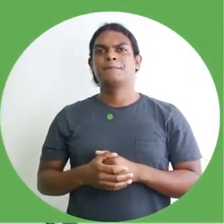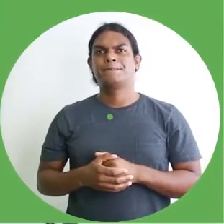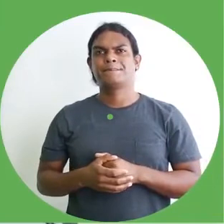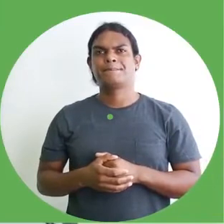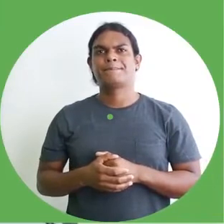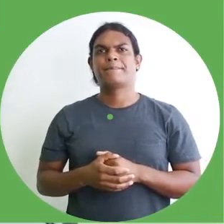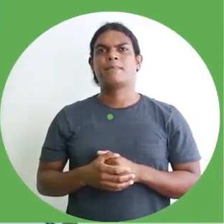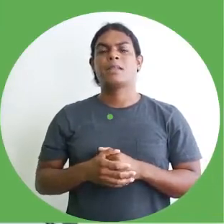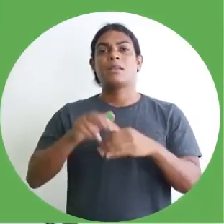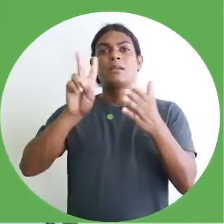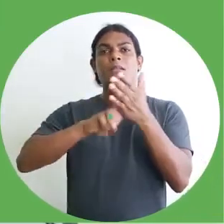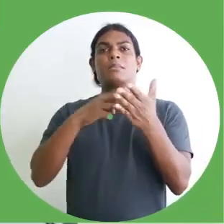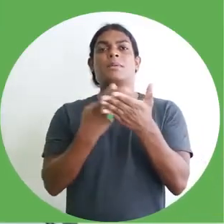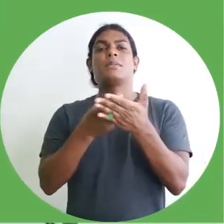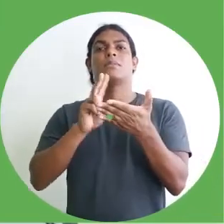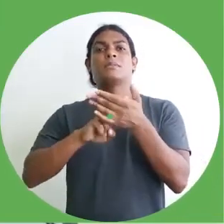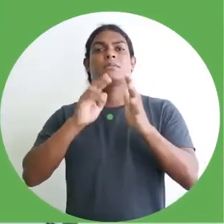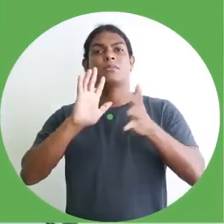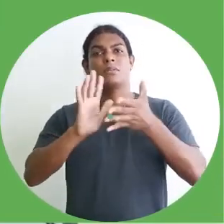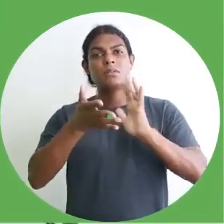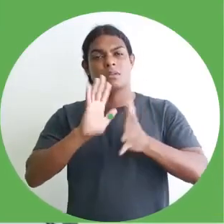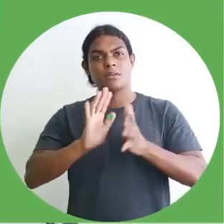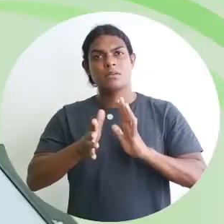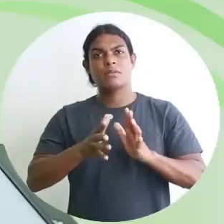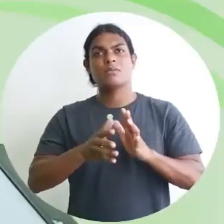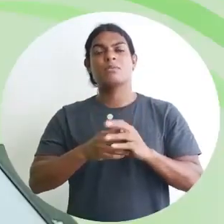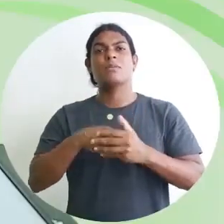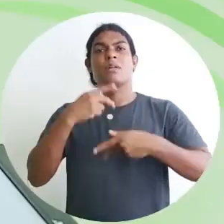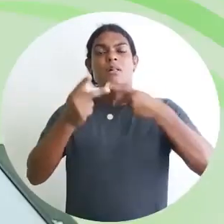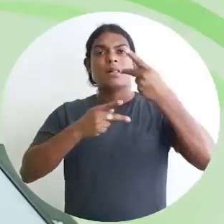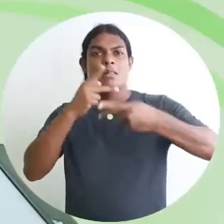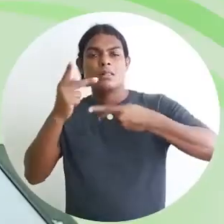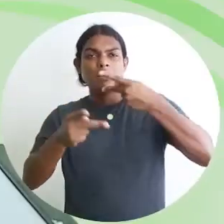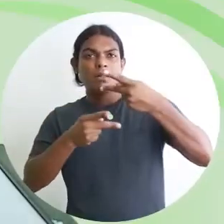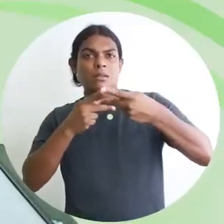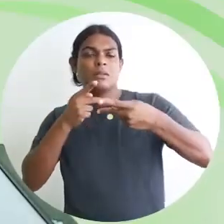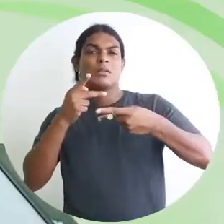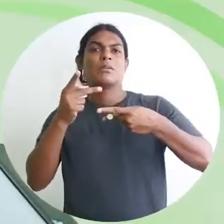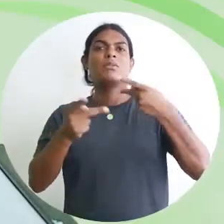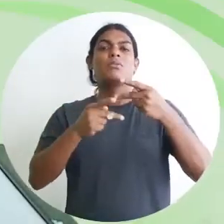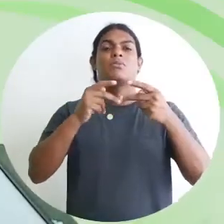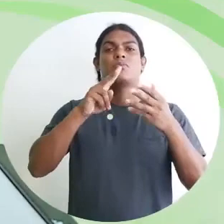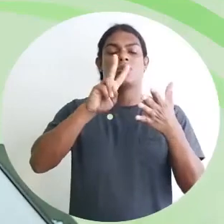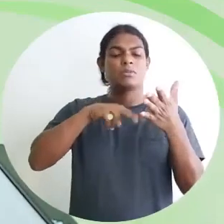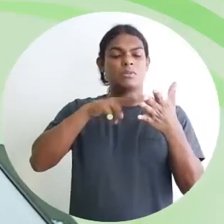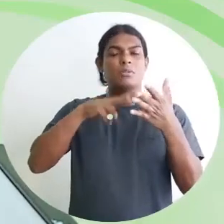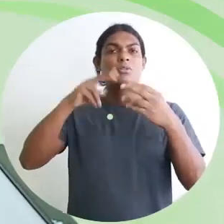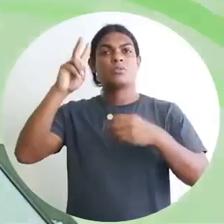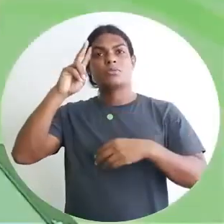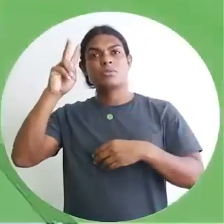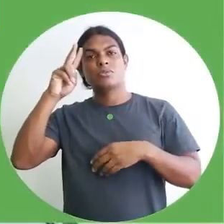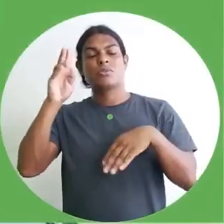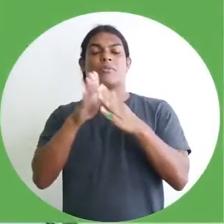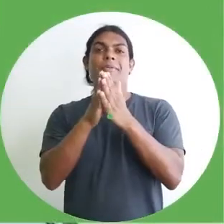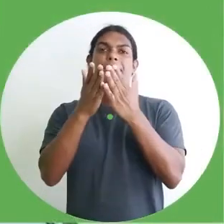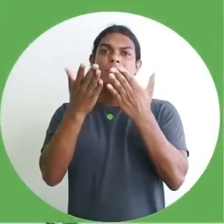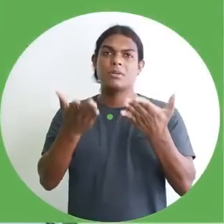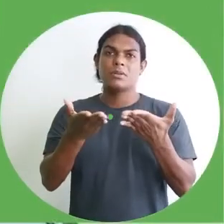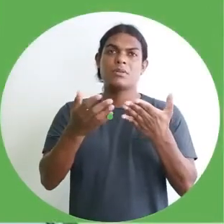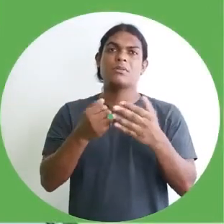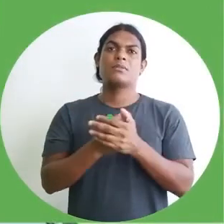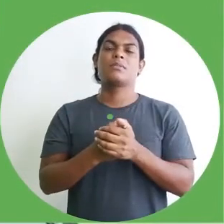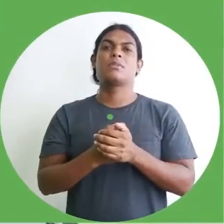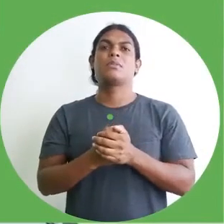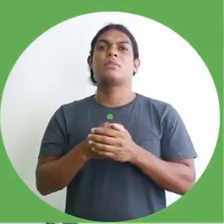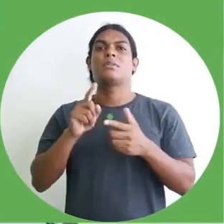uma prancha para interpretação de livros e conteúdos. Você lê uma história e você elabora uma prancha para fazer essa interpretação. Um